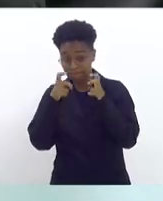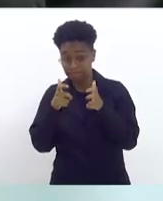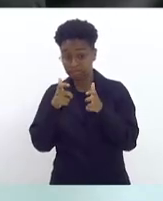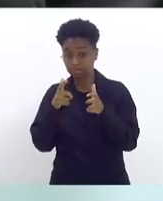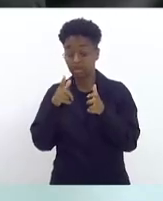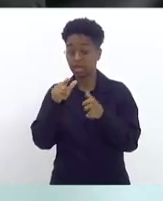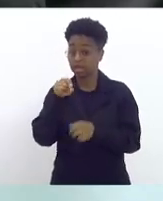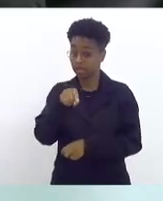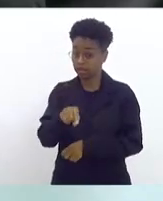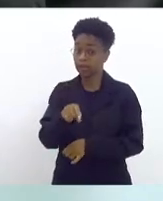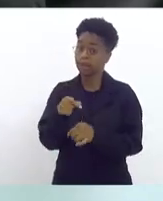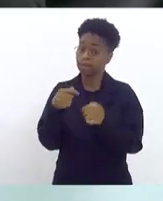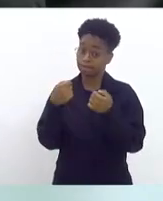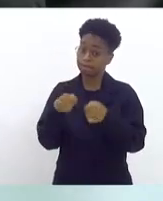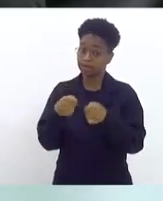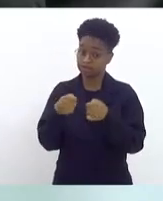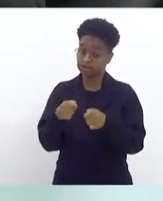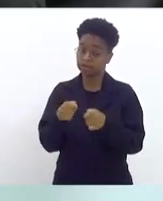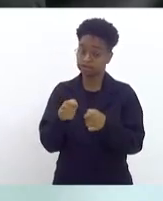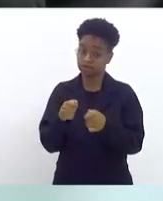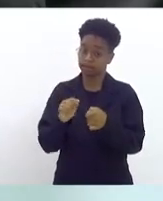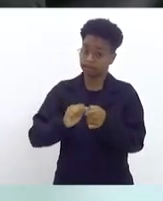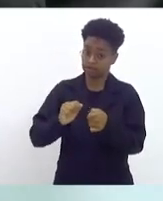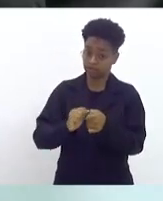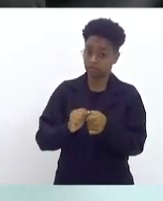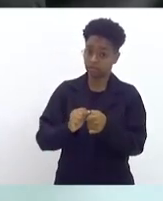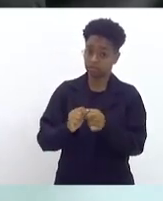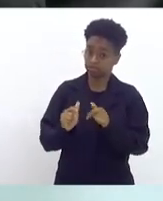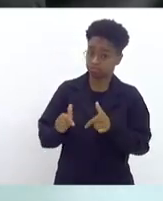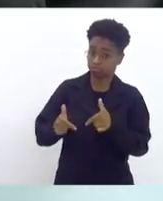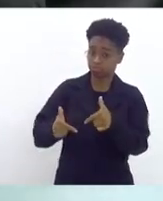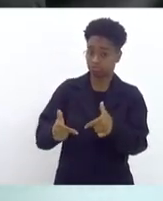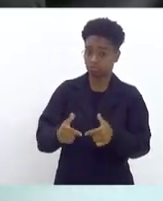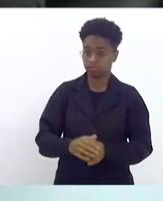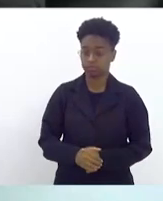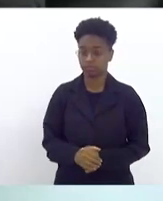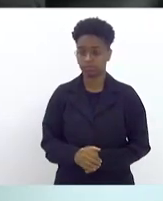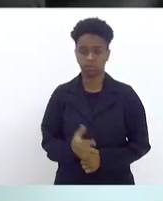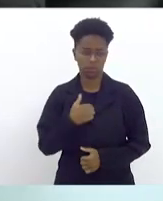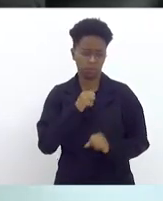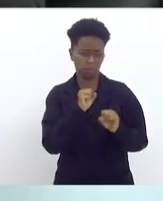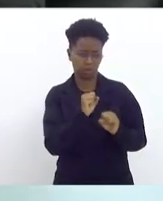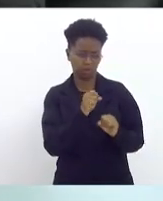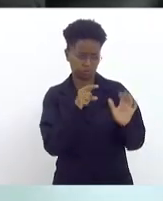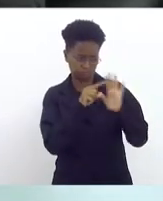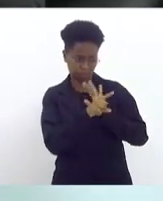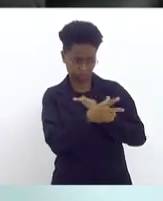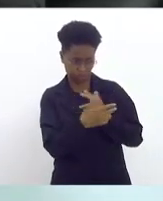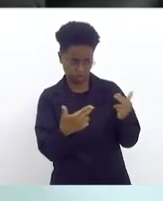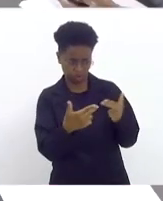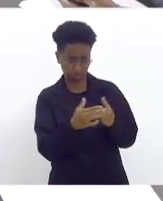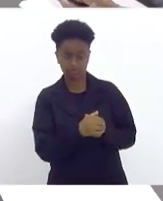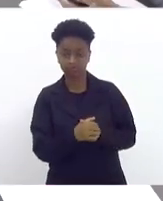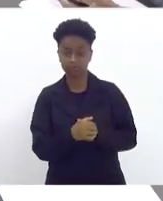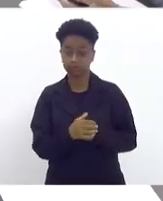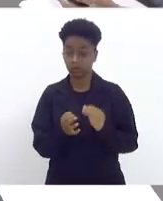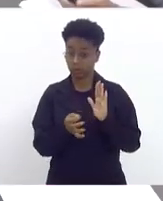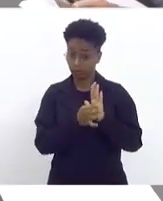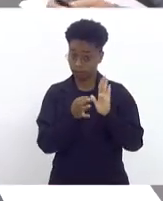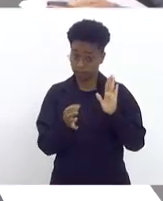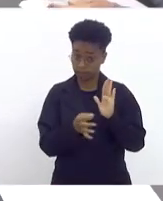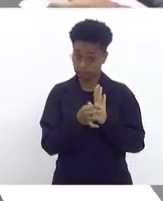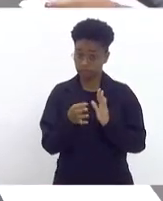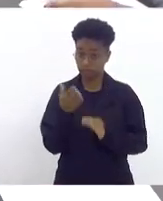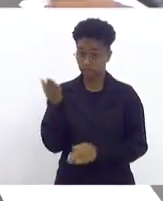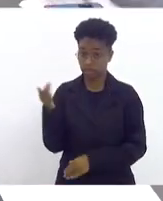que ele provém a cessarem que fazer essa iniciativa e permite uma questionamento da Verdade o parecer Deputado